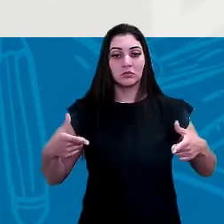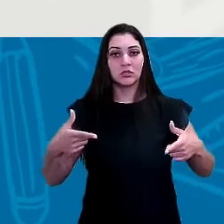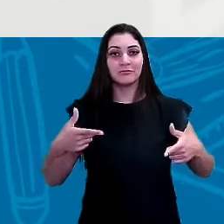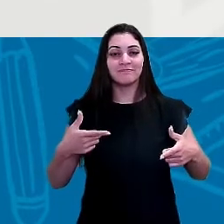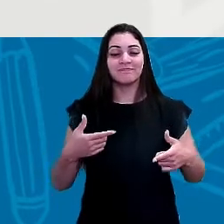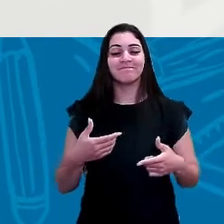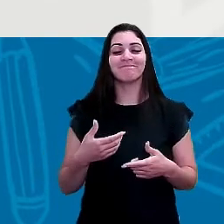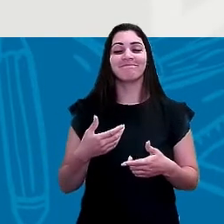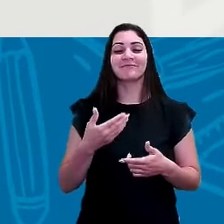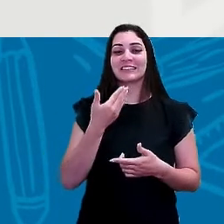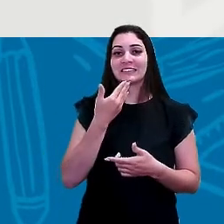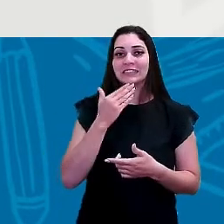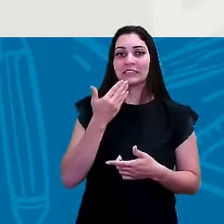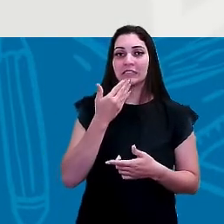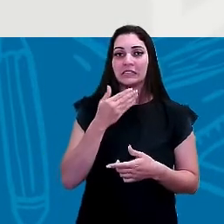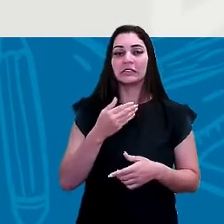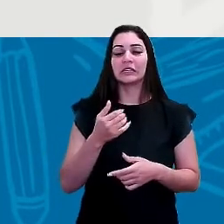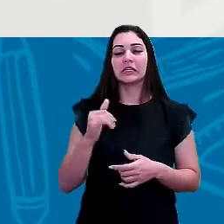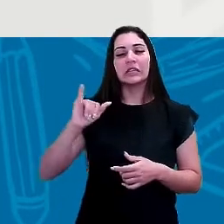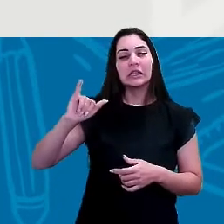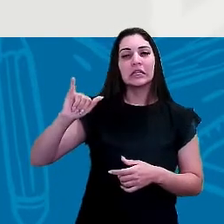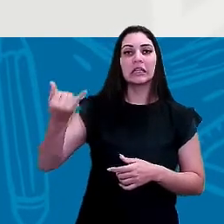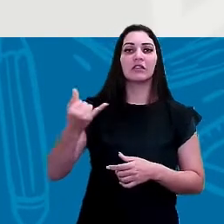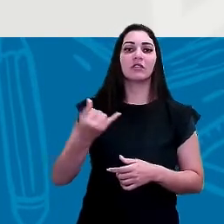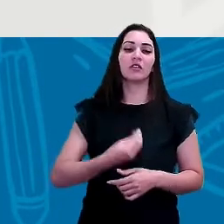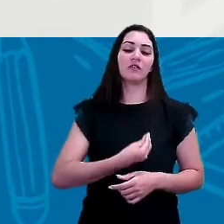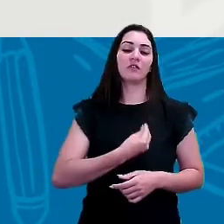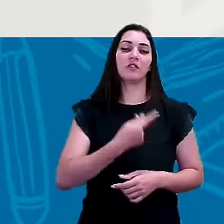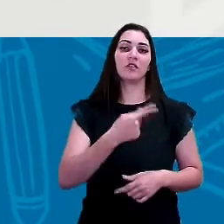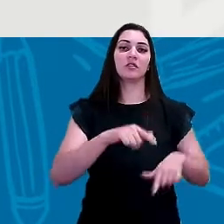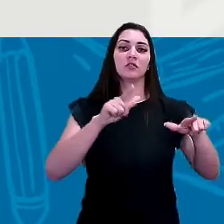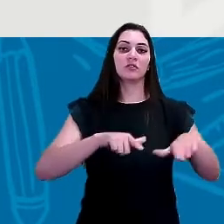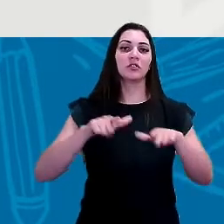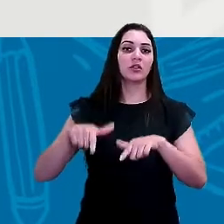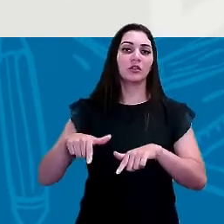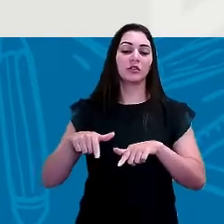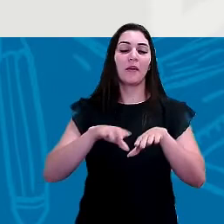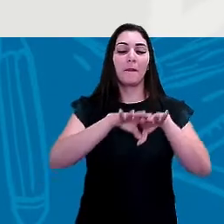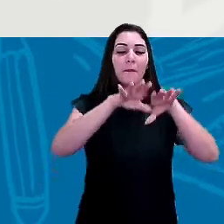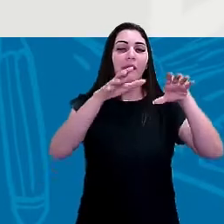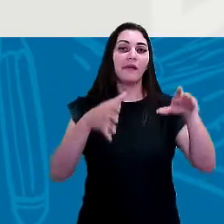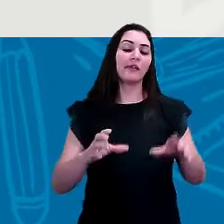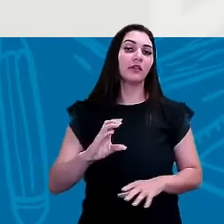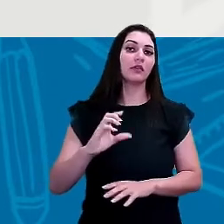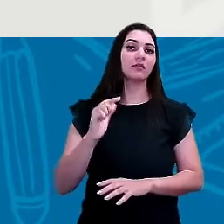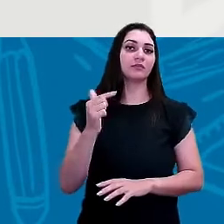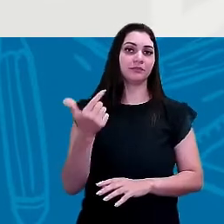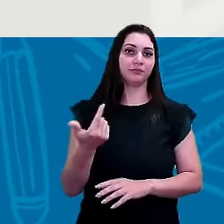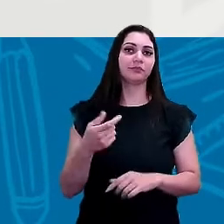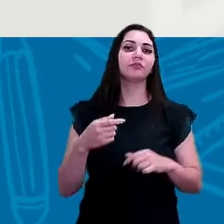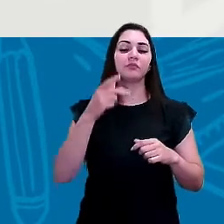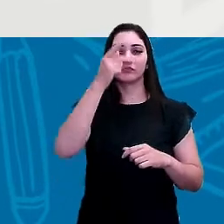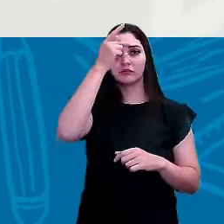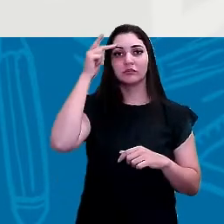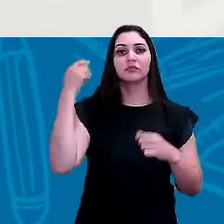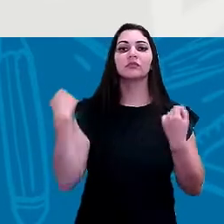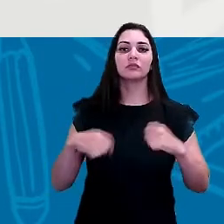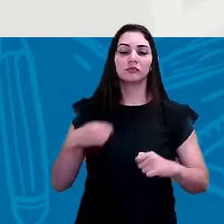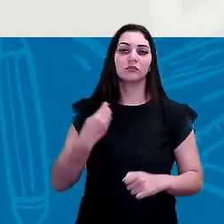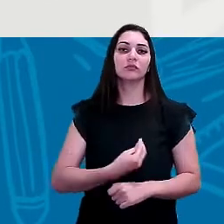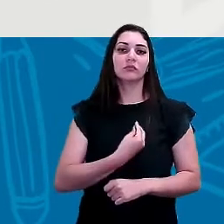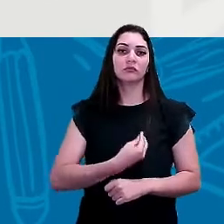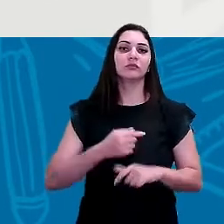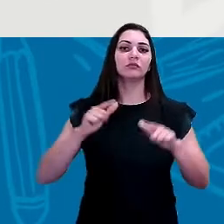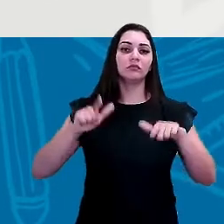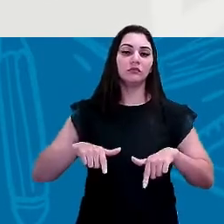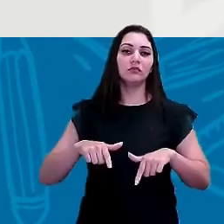a evitar ocupar essas áreas de barreiras, mas, claro, as pessoas têm que morar em algum lugar. Então, um planejamento, um projeto habitacional para que essas